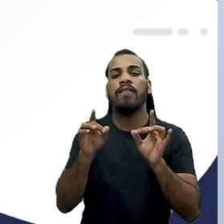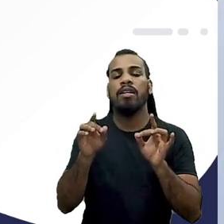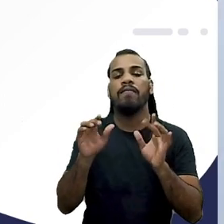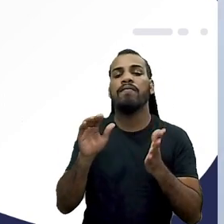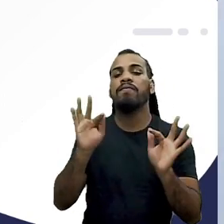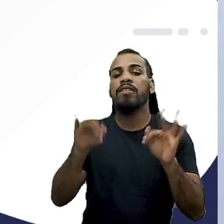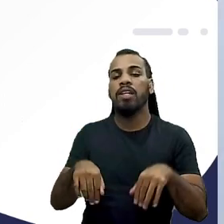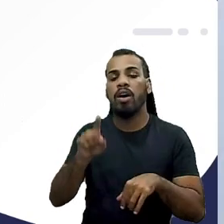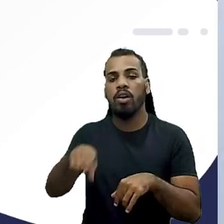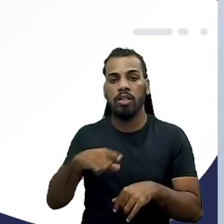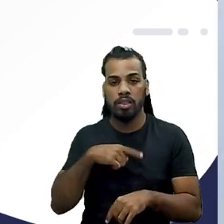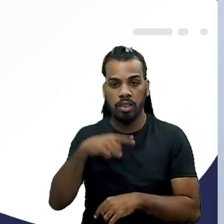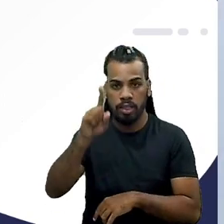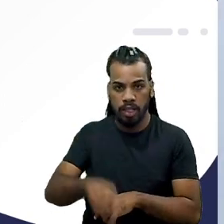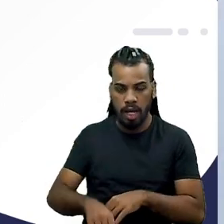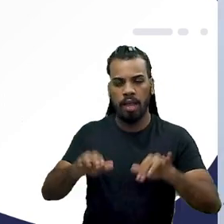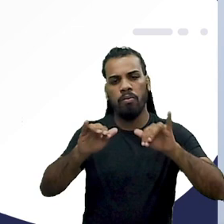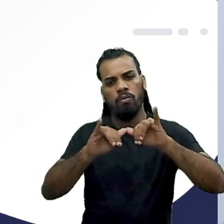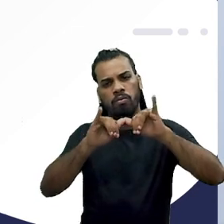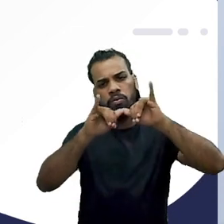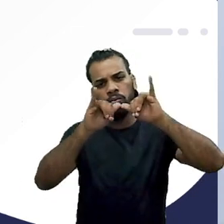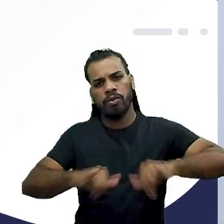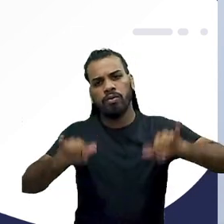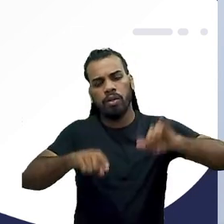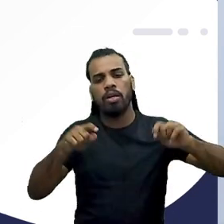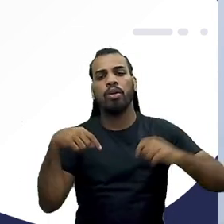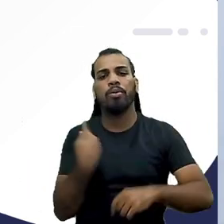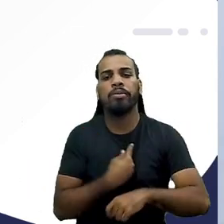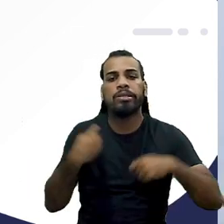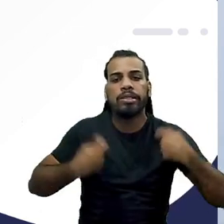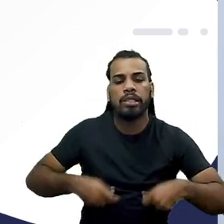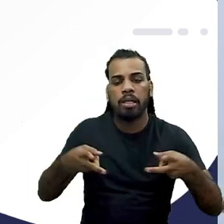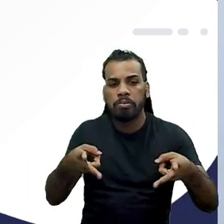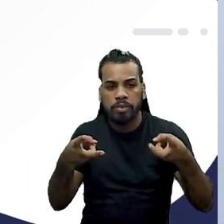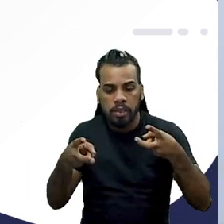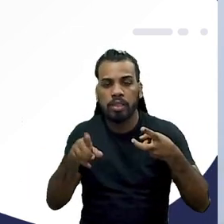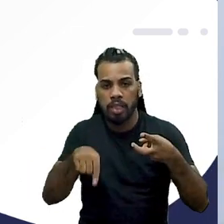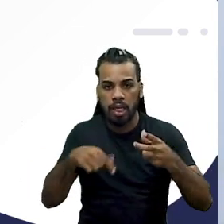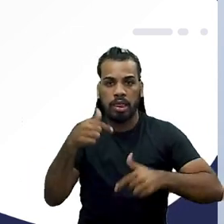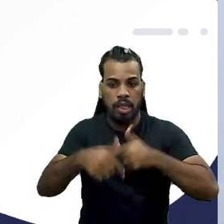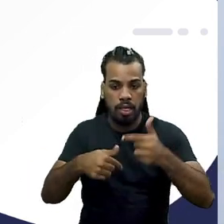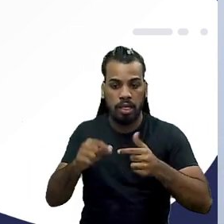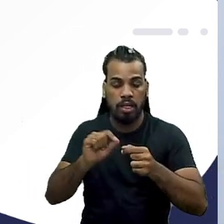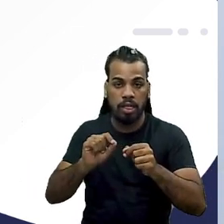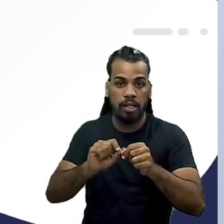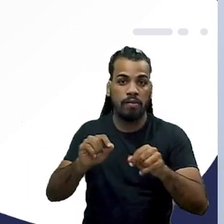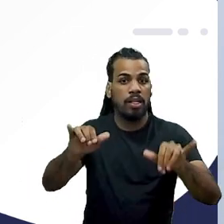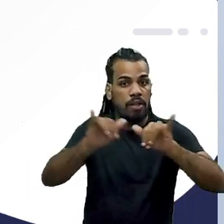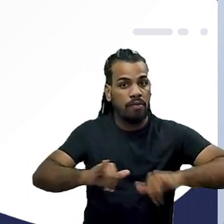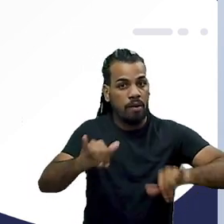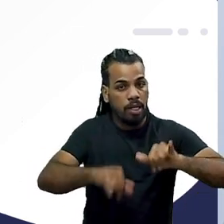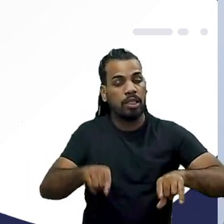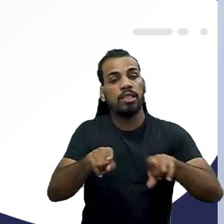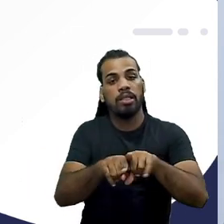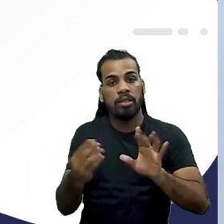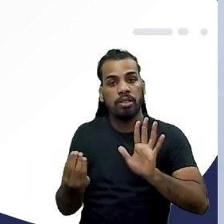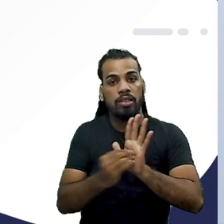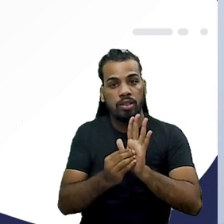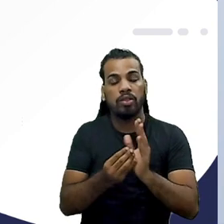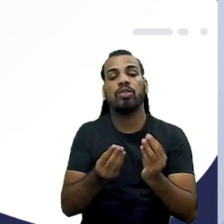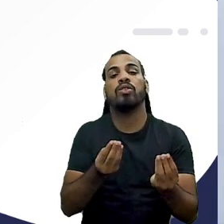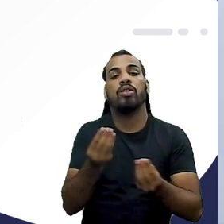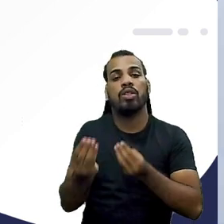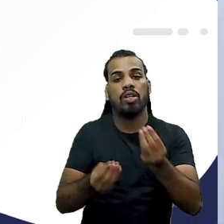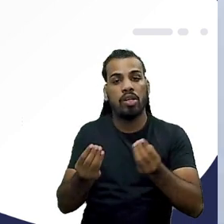final, são informações que nós devemos trabalhá-las para chegar a essas informações e colocá-las ali com